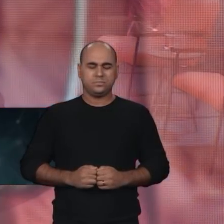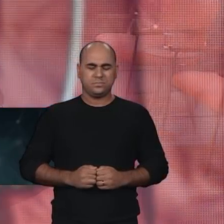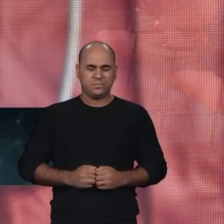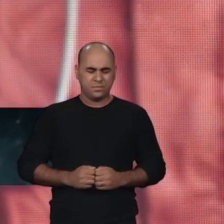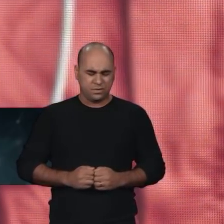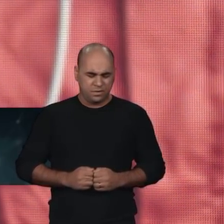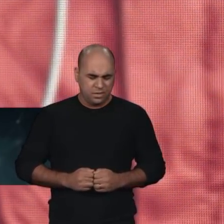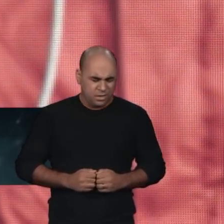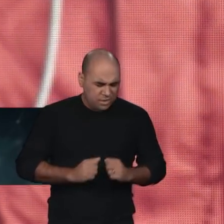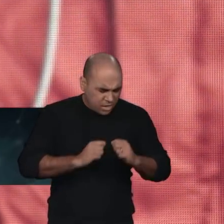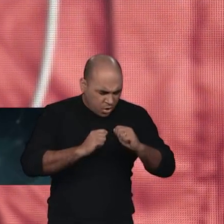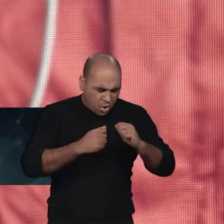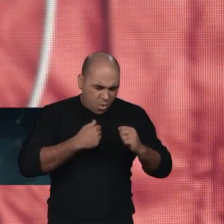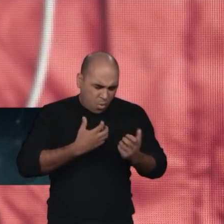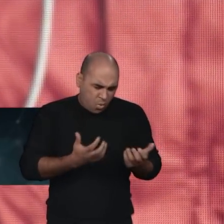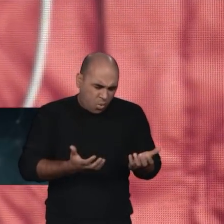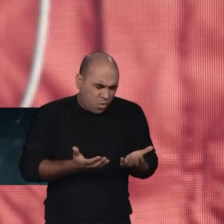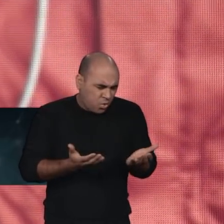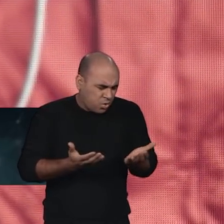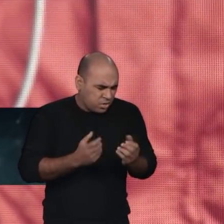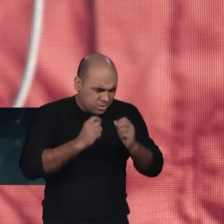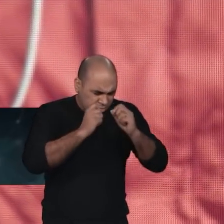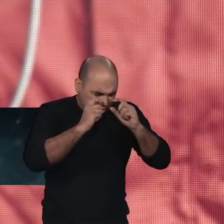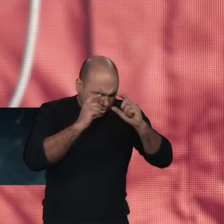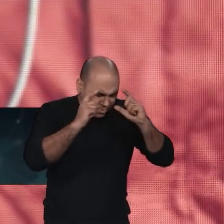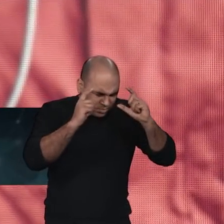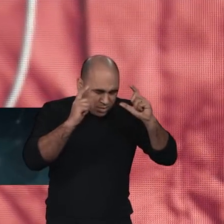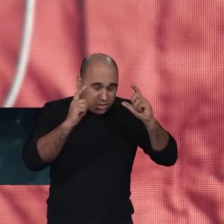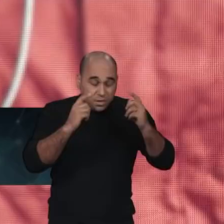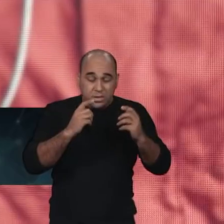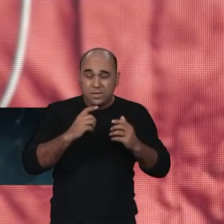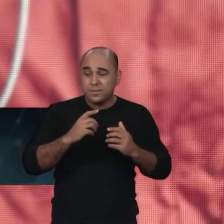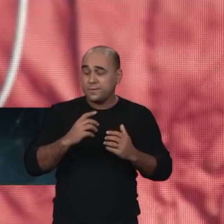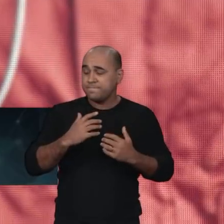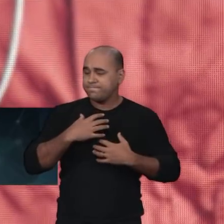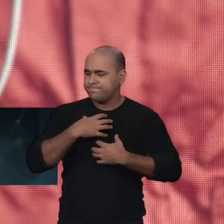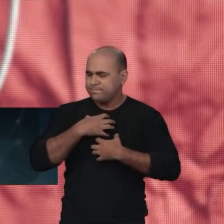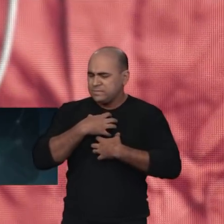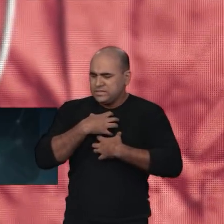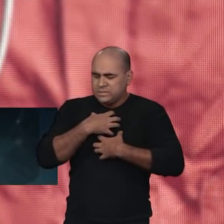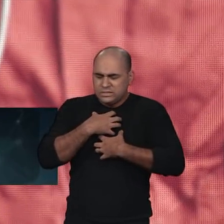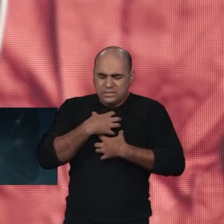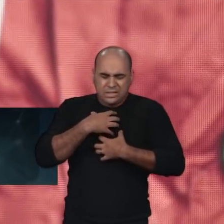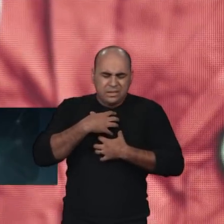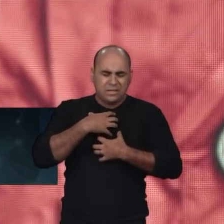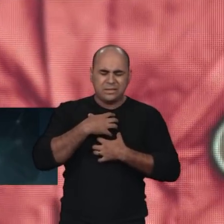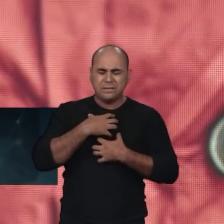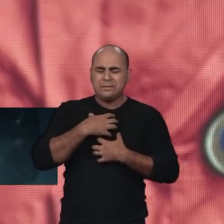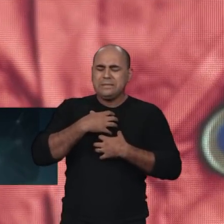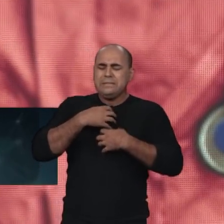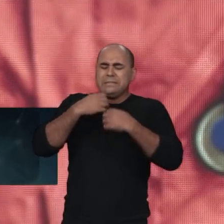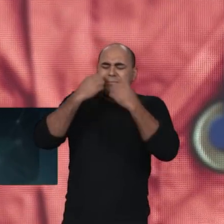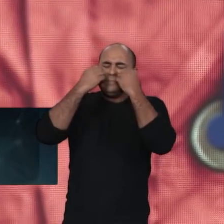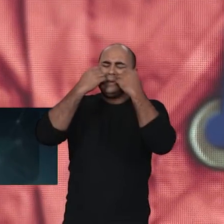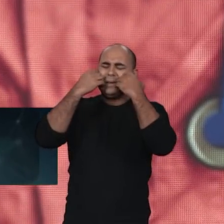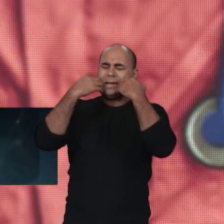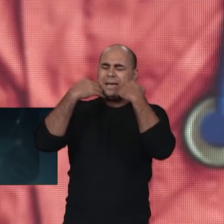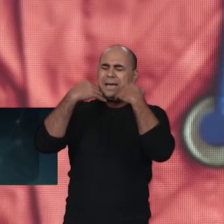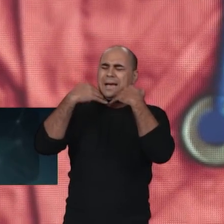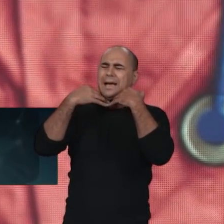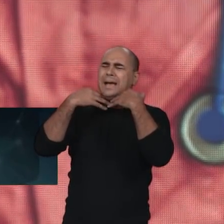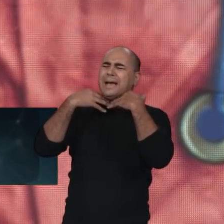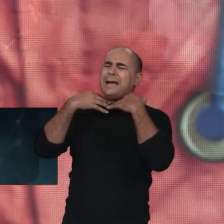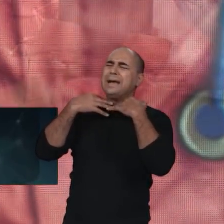Hoje, quando eu acordei, eu chorei. Não consegui usar palavras.